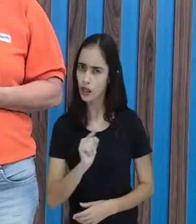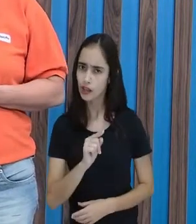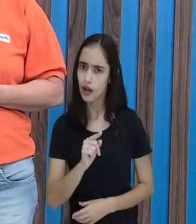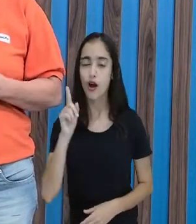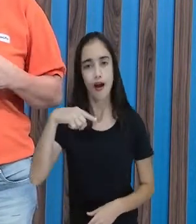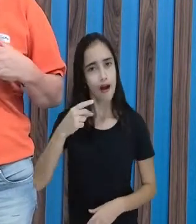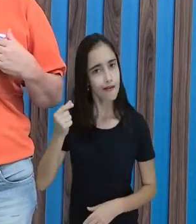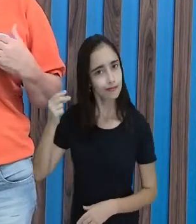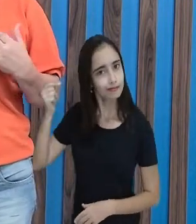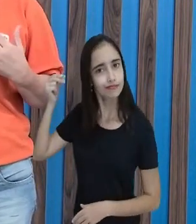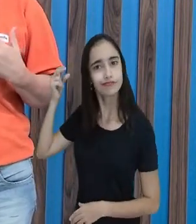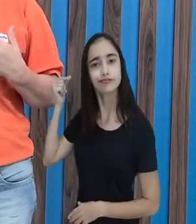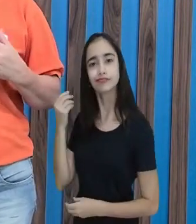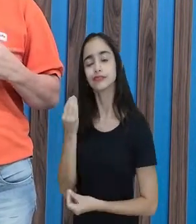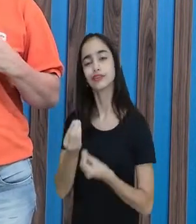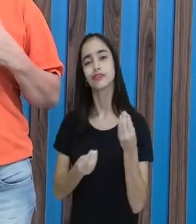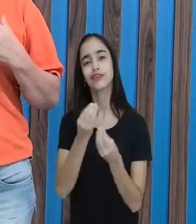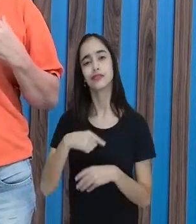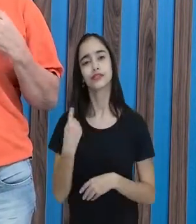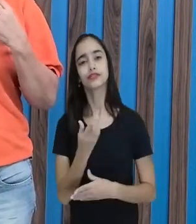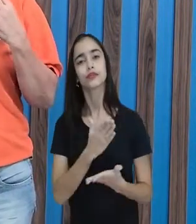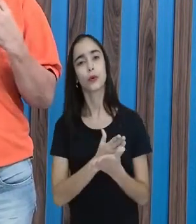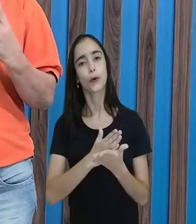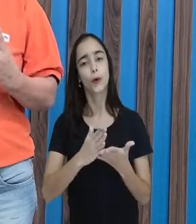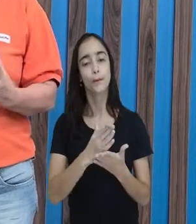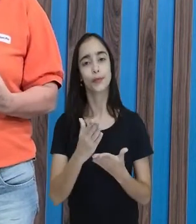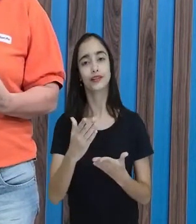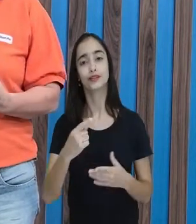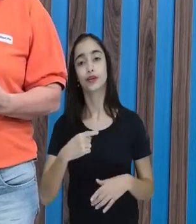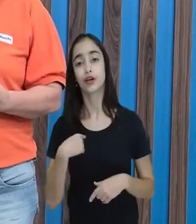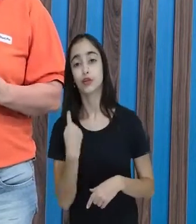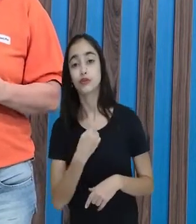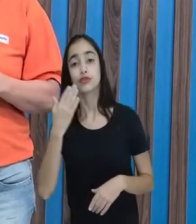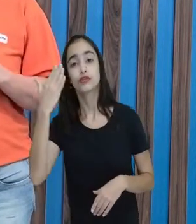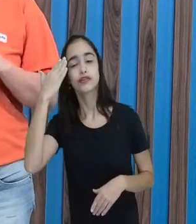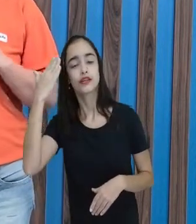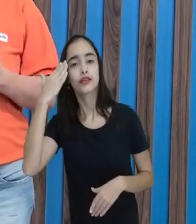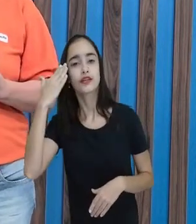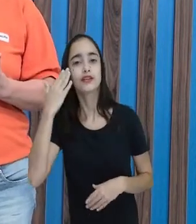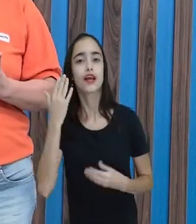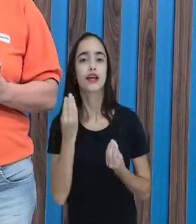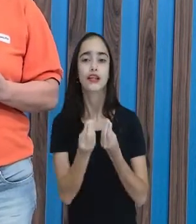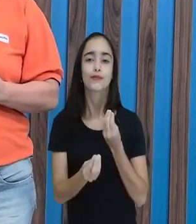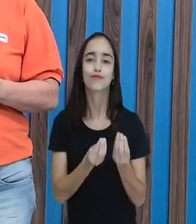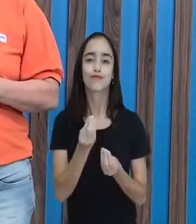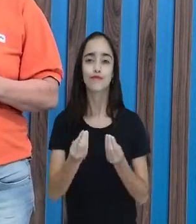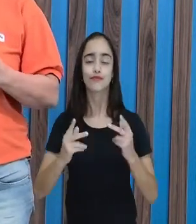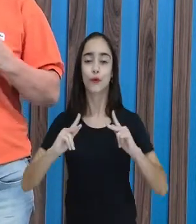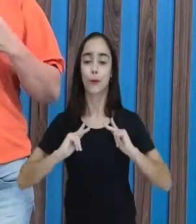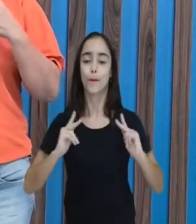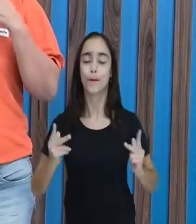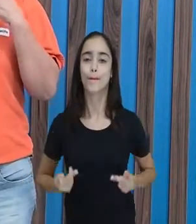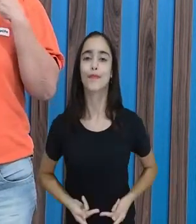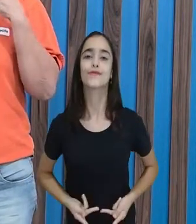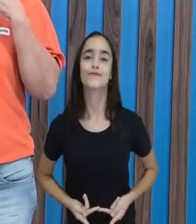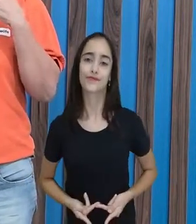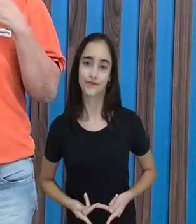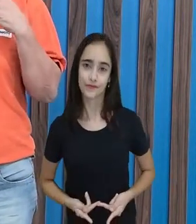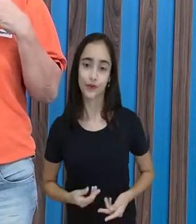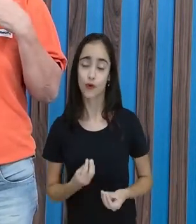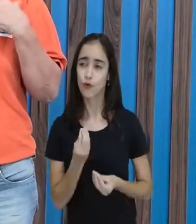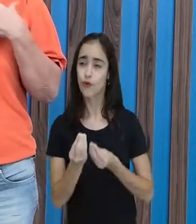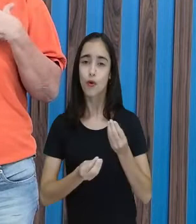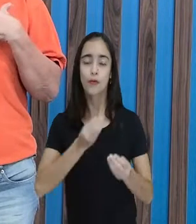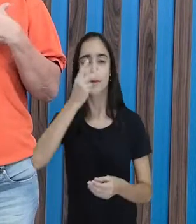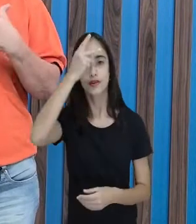primórdios mesmo, de quando a gente começou a se entender como gente, tá? A gente percebeu